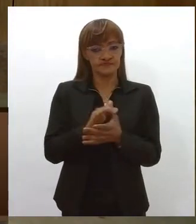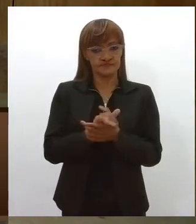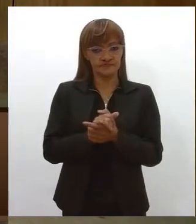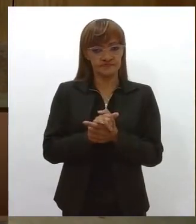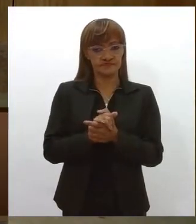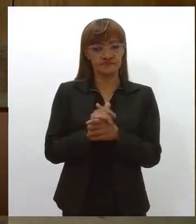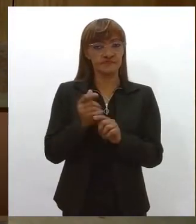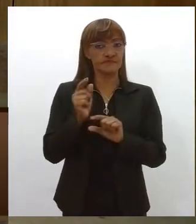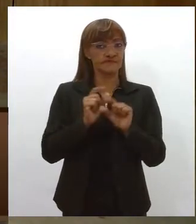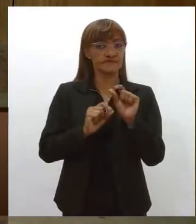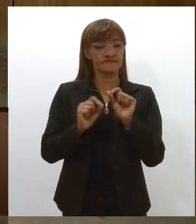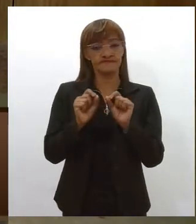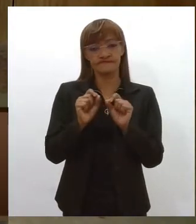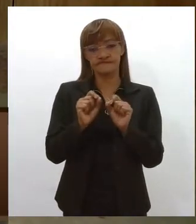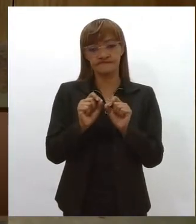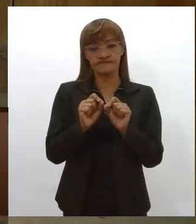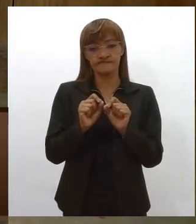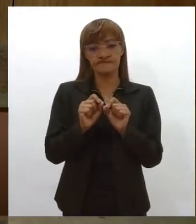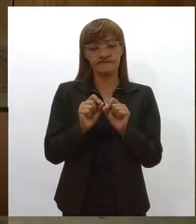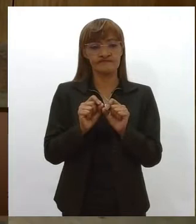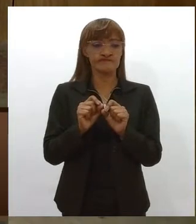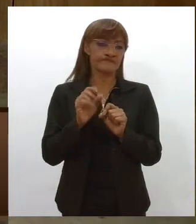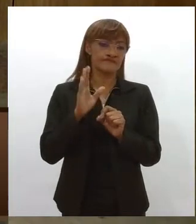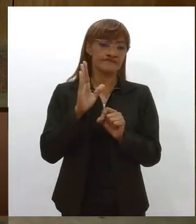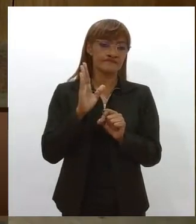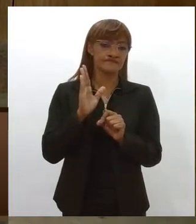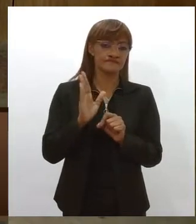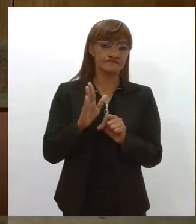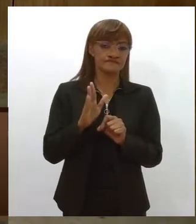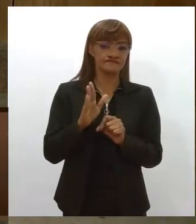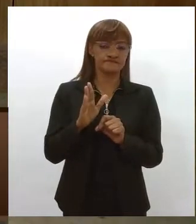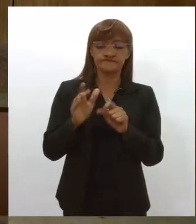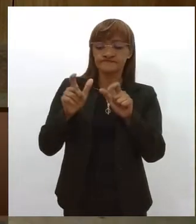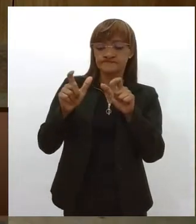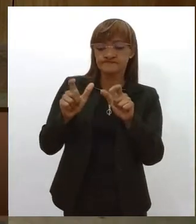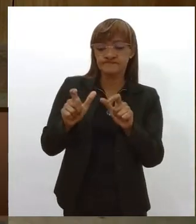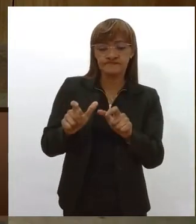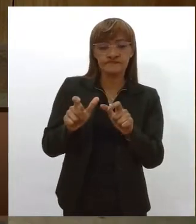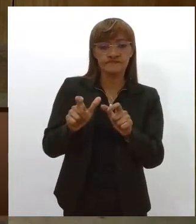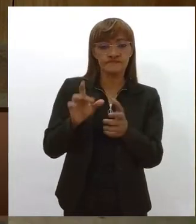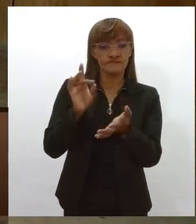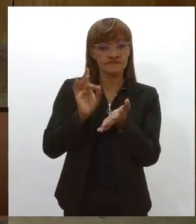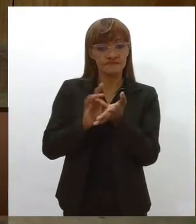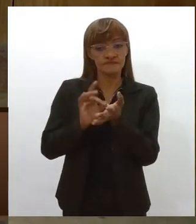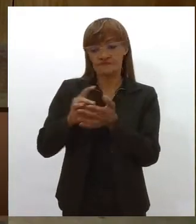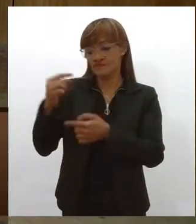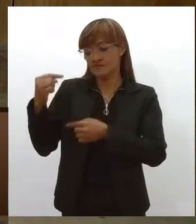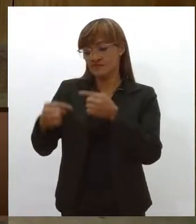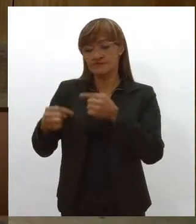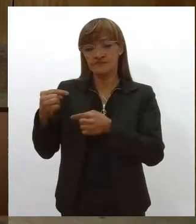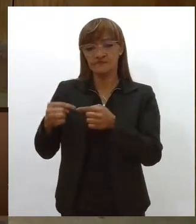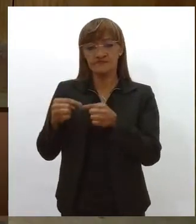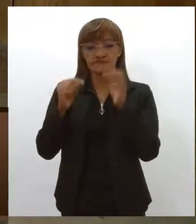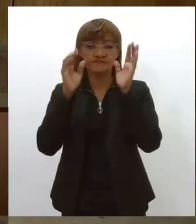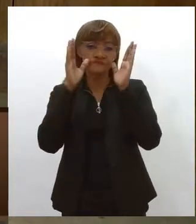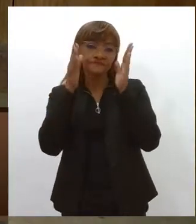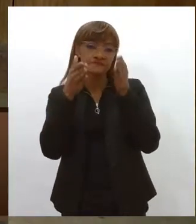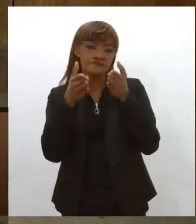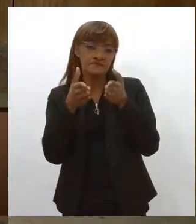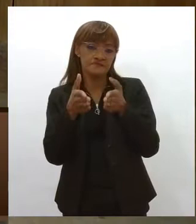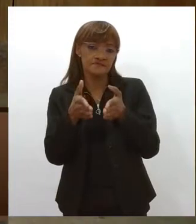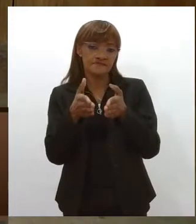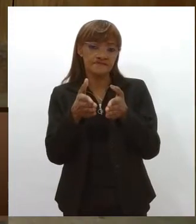justamente ter espaço para um atendimento adequado, ter políticas públicas voltadas